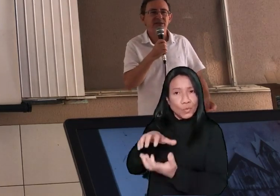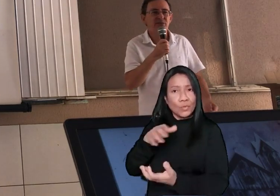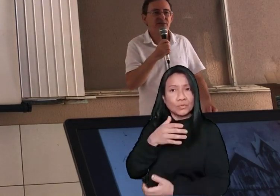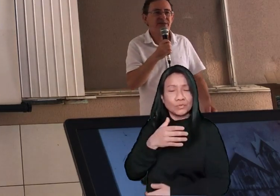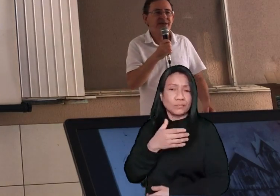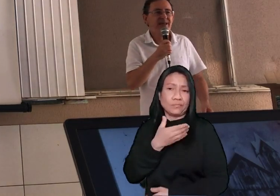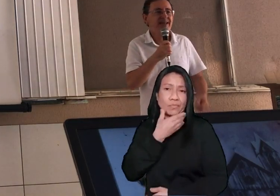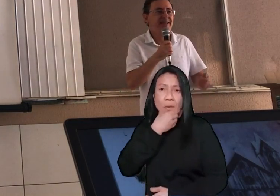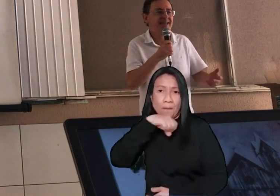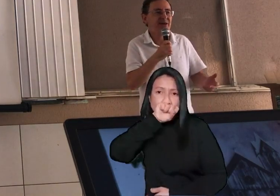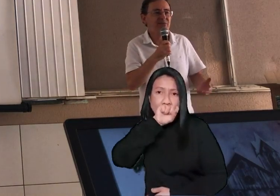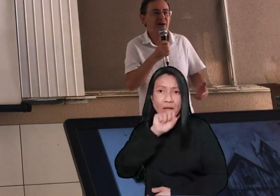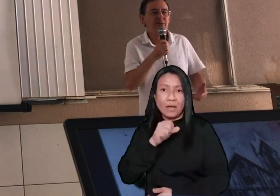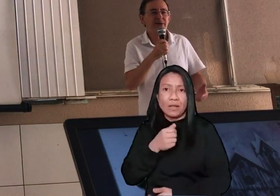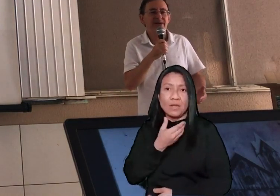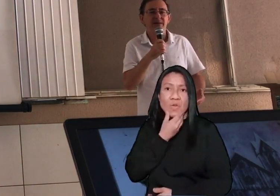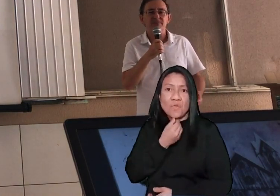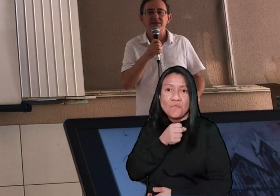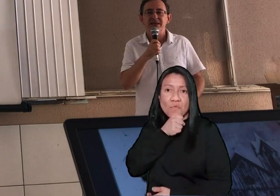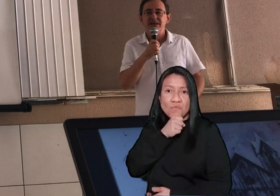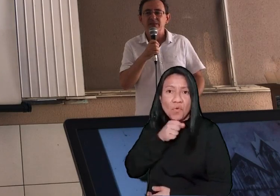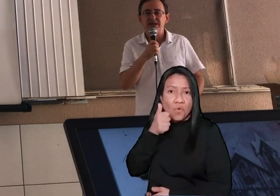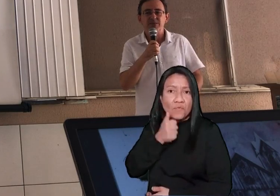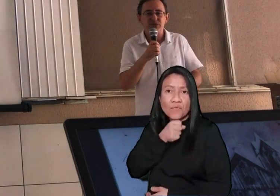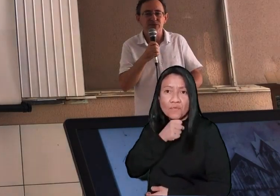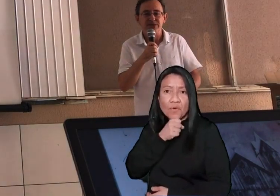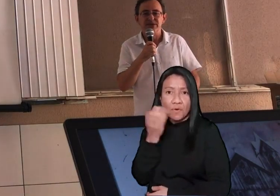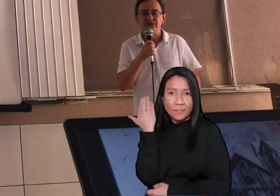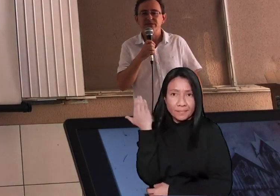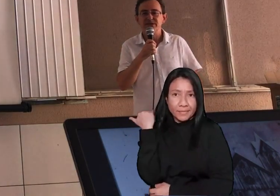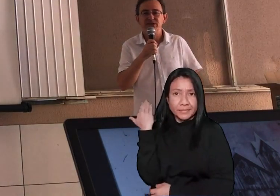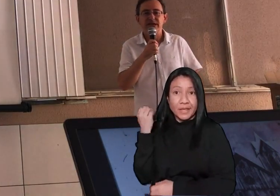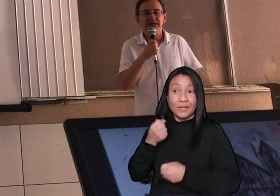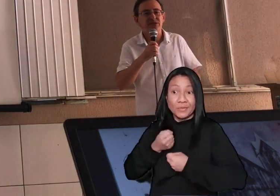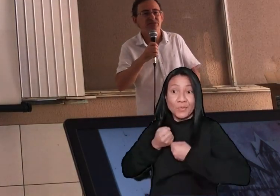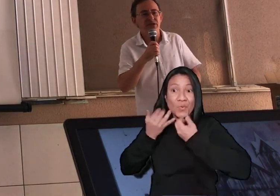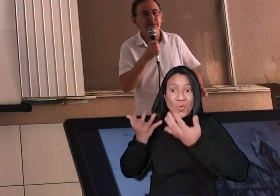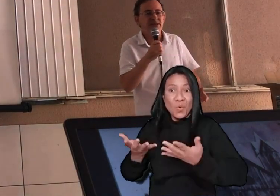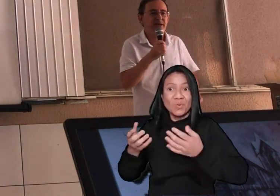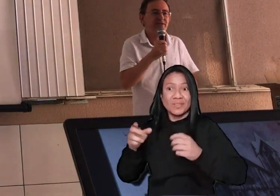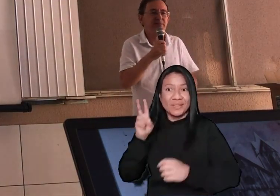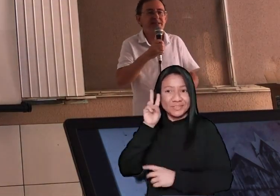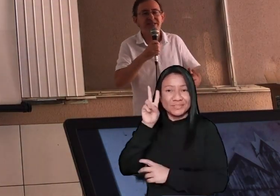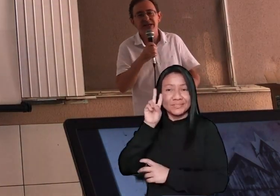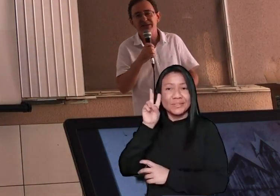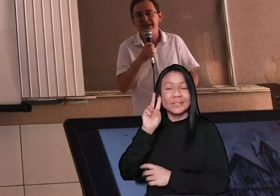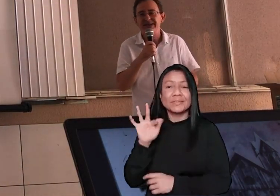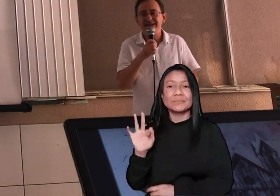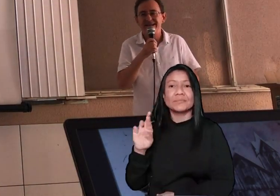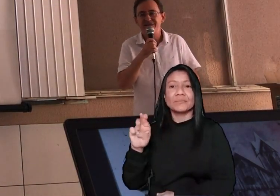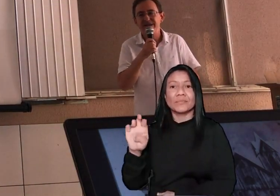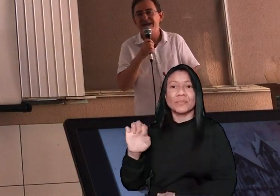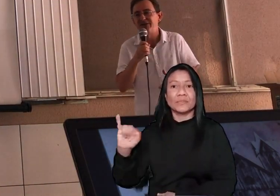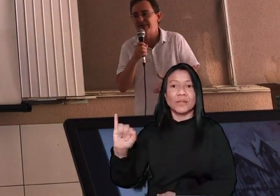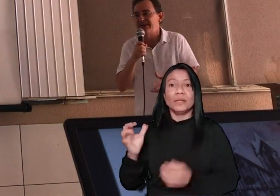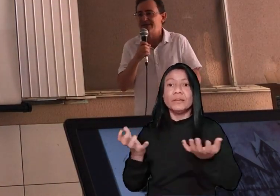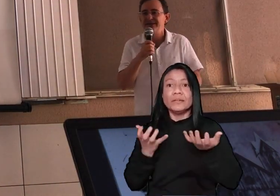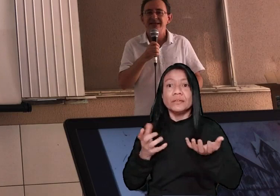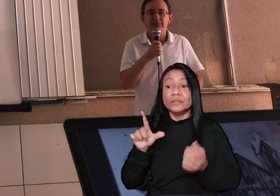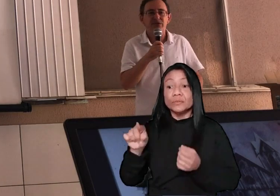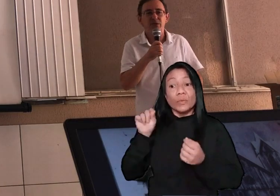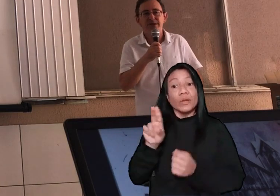Frei Deodato, ele queria dar um nome para as pessoas. Se chegasse com um nome que não era o nome de santo, lá ele queria alterar